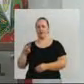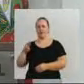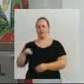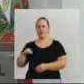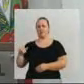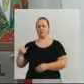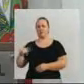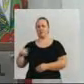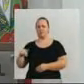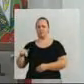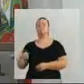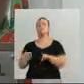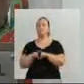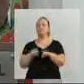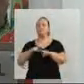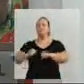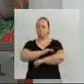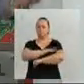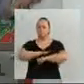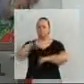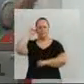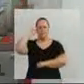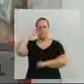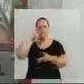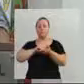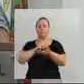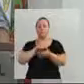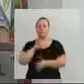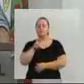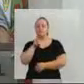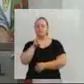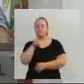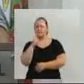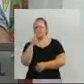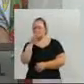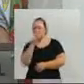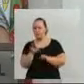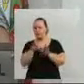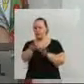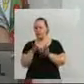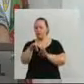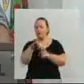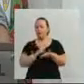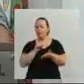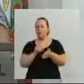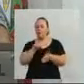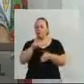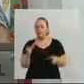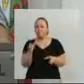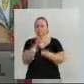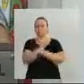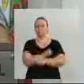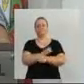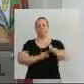pavimentada. Restam apenas 150 metros de um dos lados da via para ser concluída essa importante obra